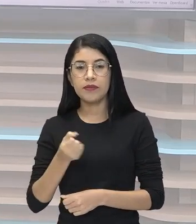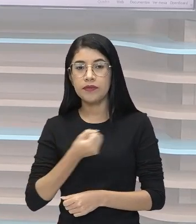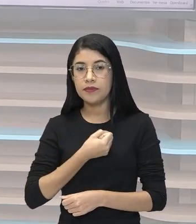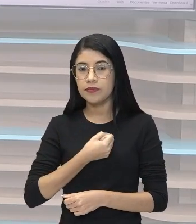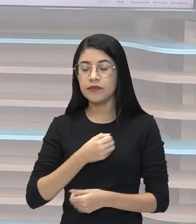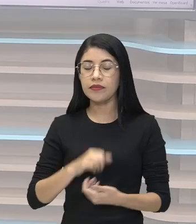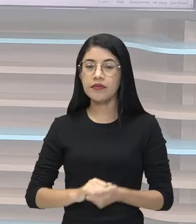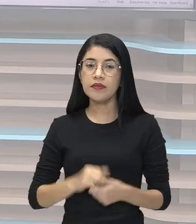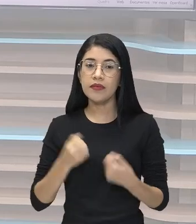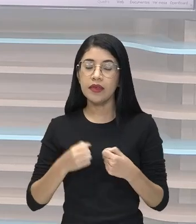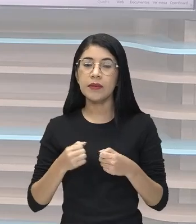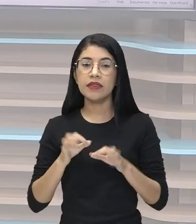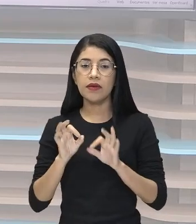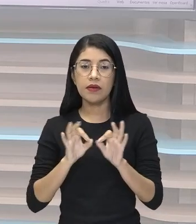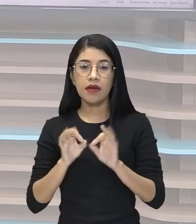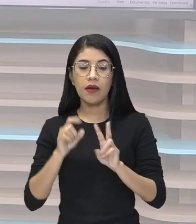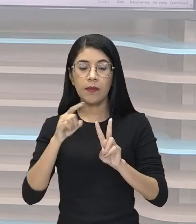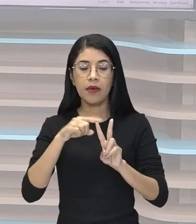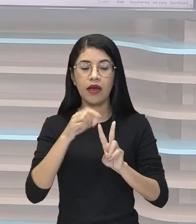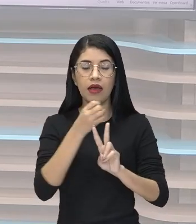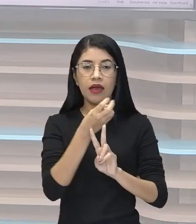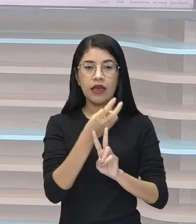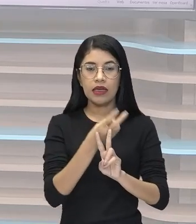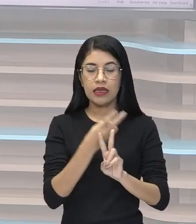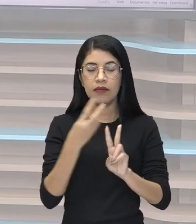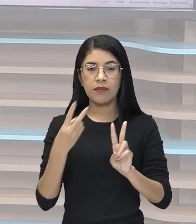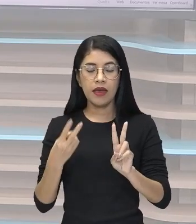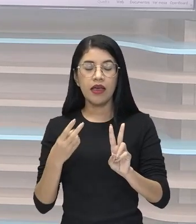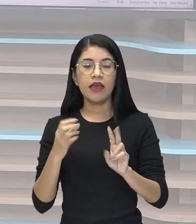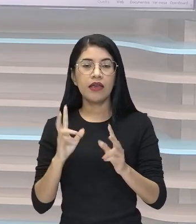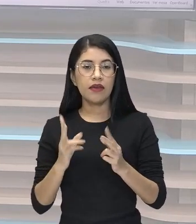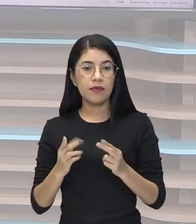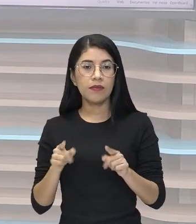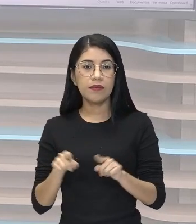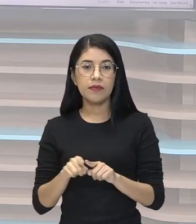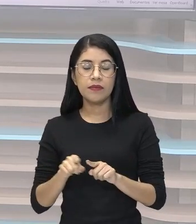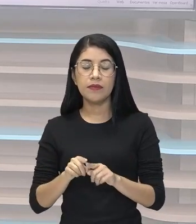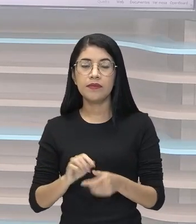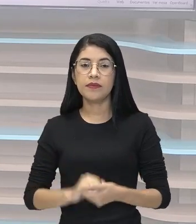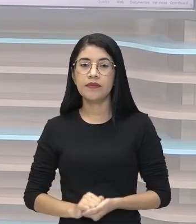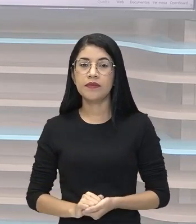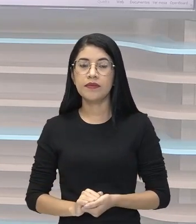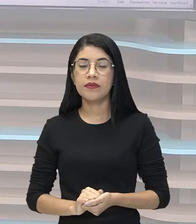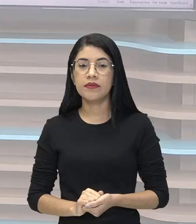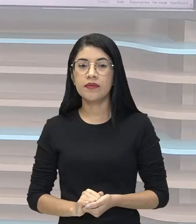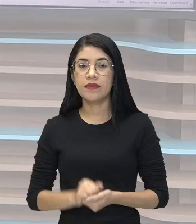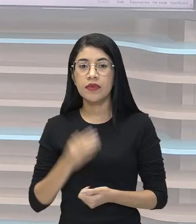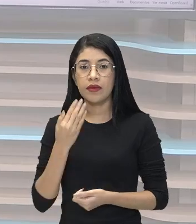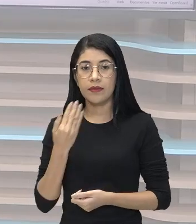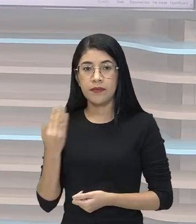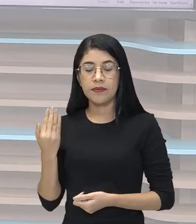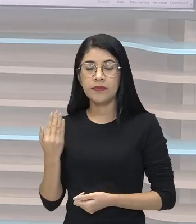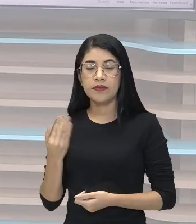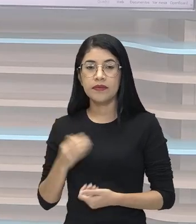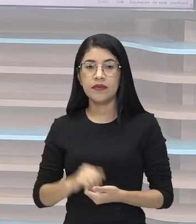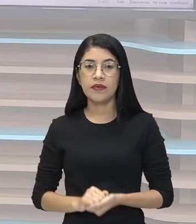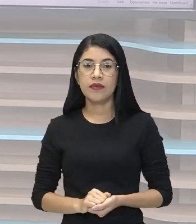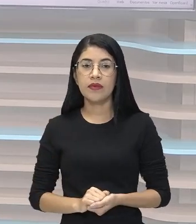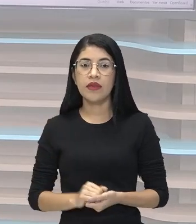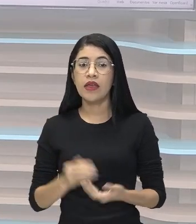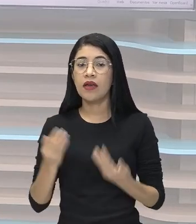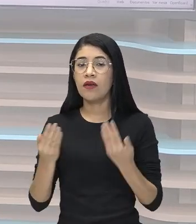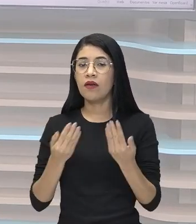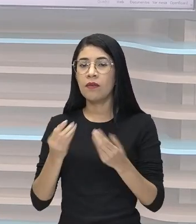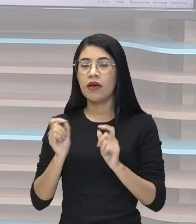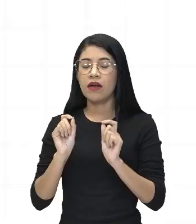o radical e o expoente do radicando iguais. Tudo bem? Então, acompanhe comigo na tela agora a comparação